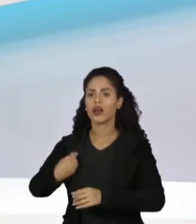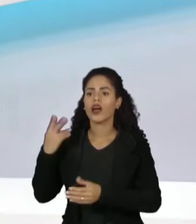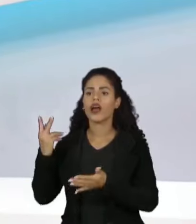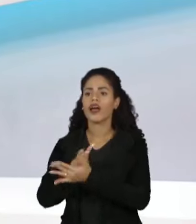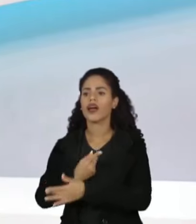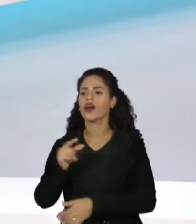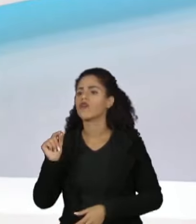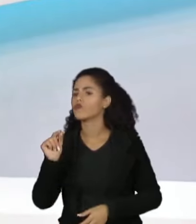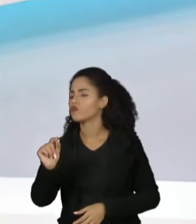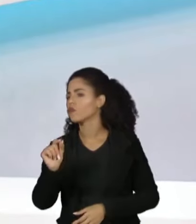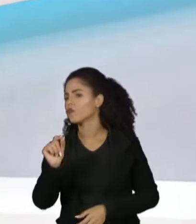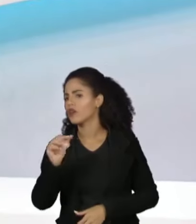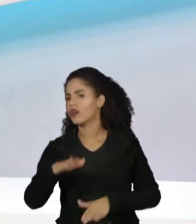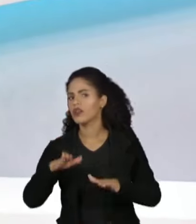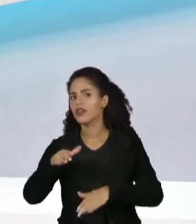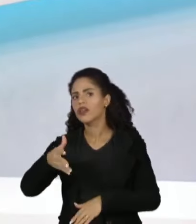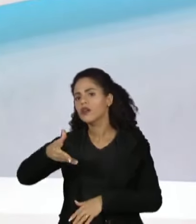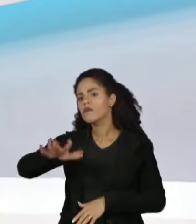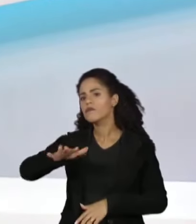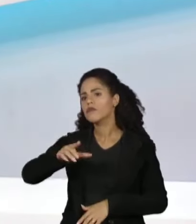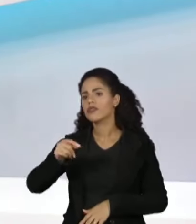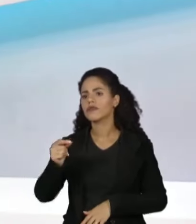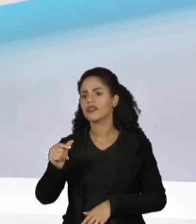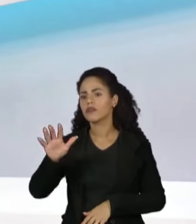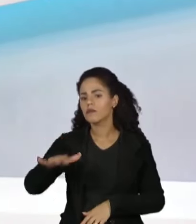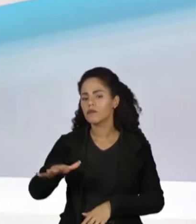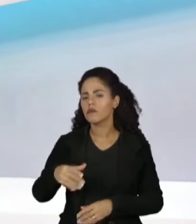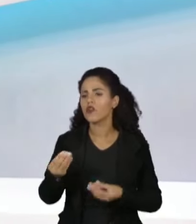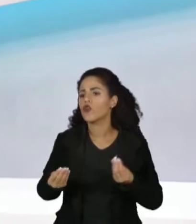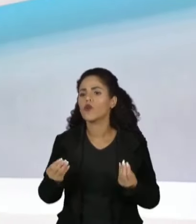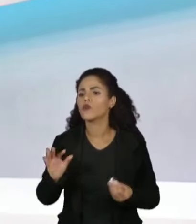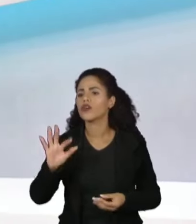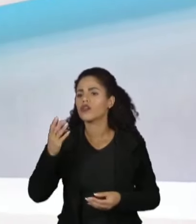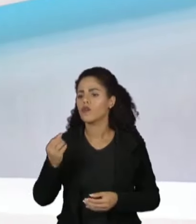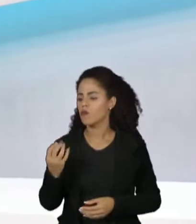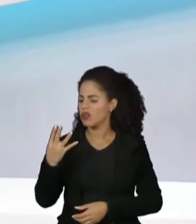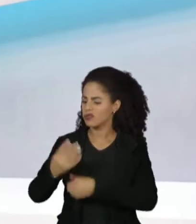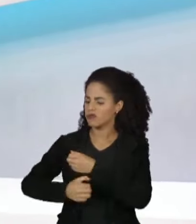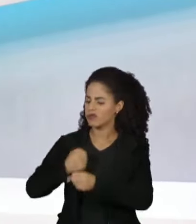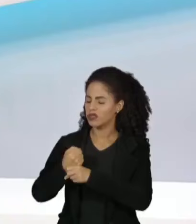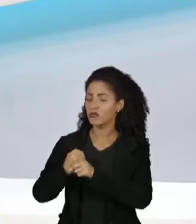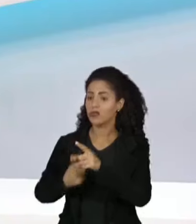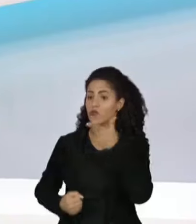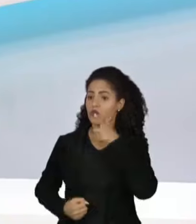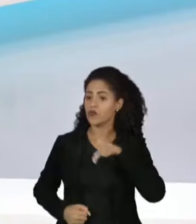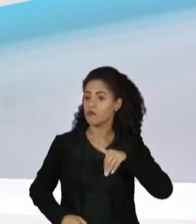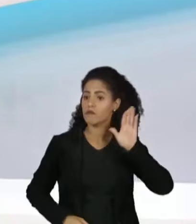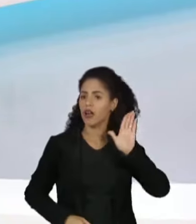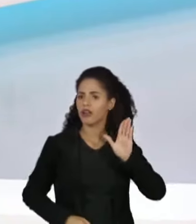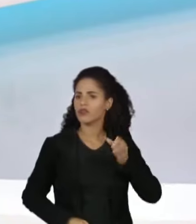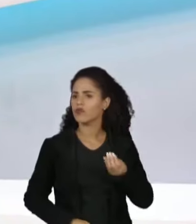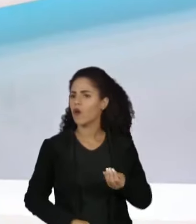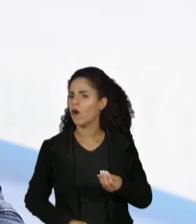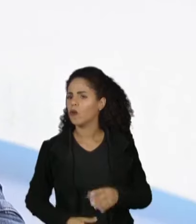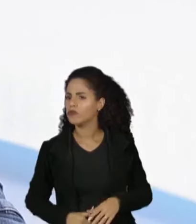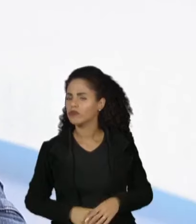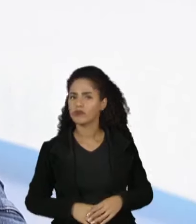errando para que essa média seja tão pequena, né? Seja 4 anos, o tempo de vida de um restaurante é muito